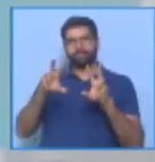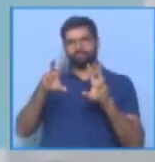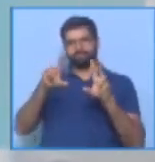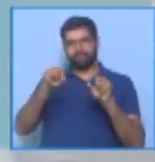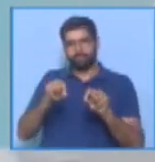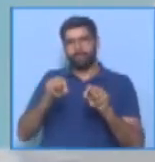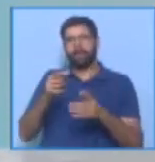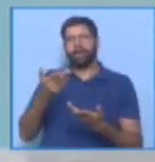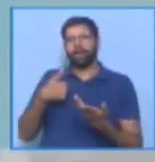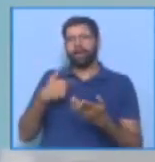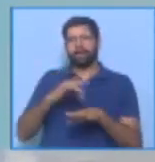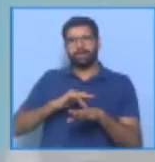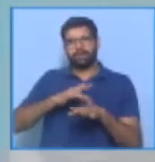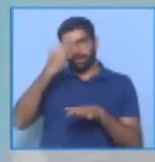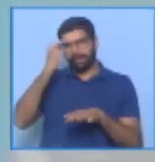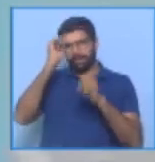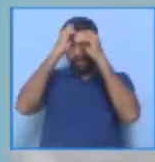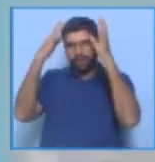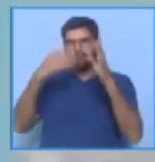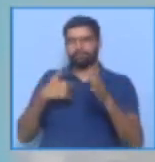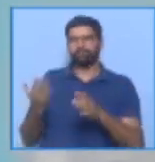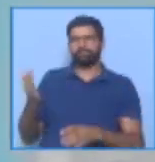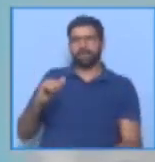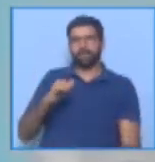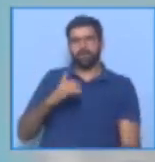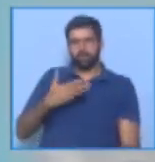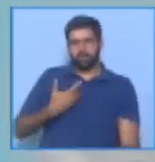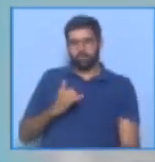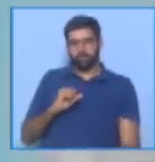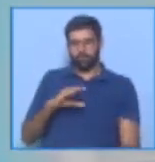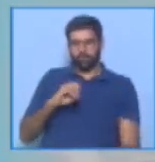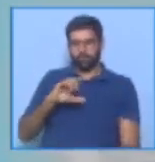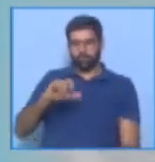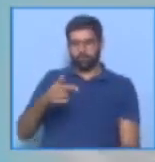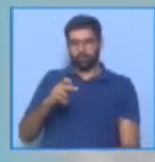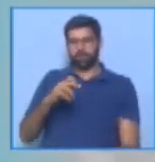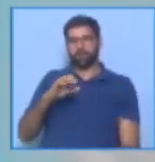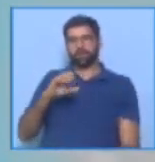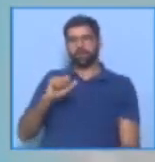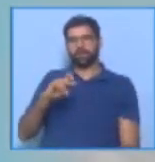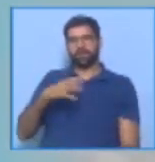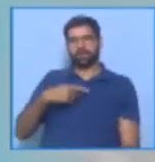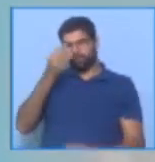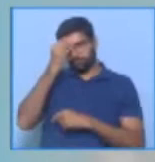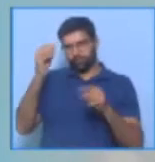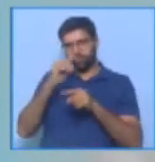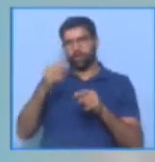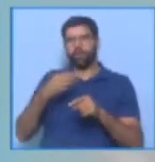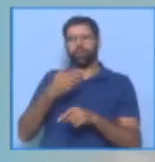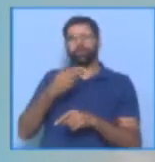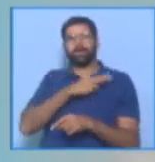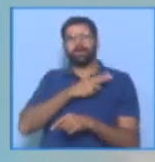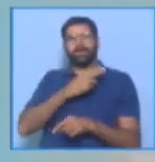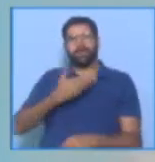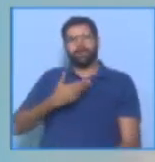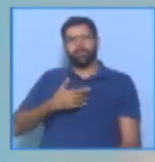em sensibilidades ideológicas. Está connosco o Diogo Costa Gonçalves, é professor na Faculdade de Direito da Universidade de